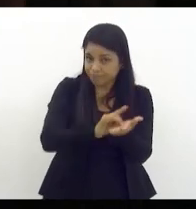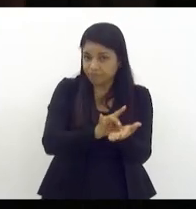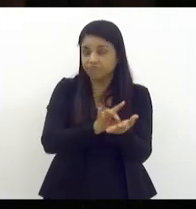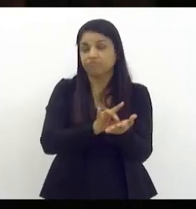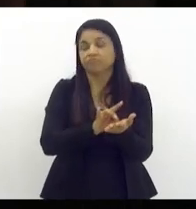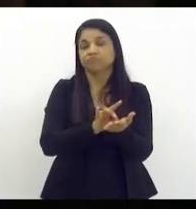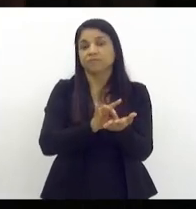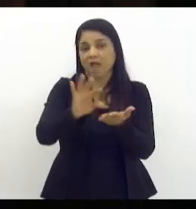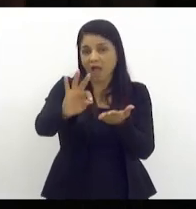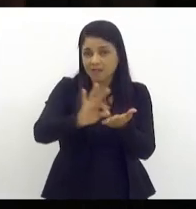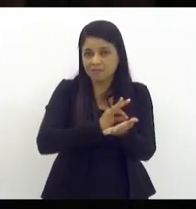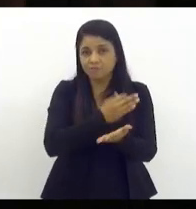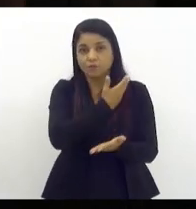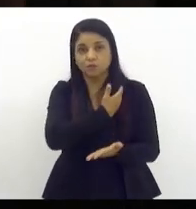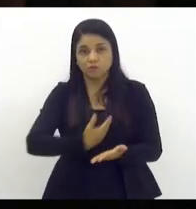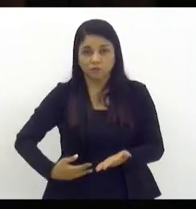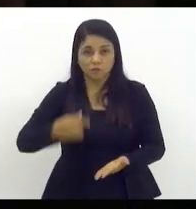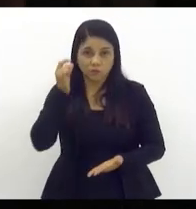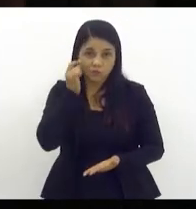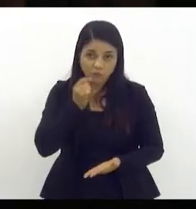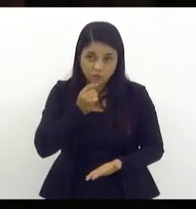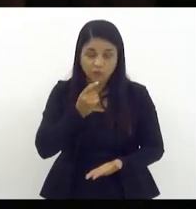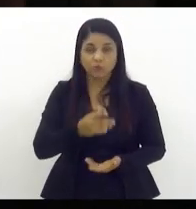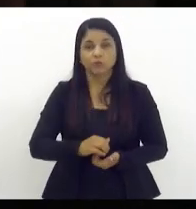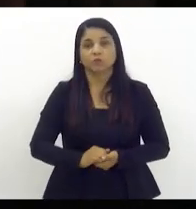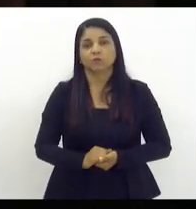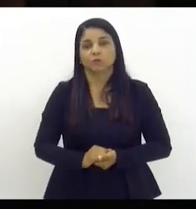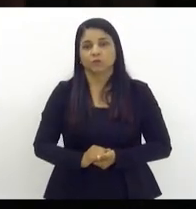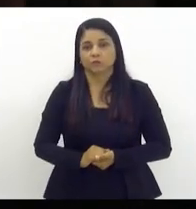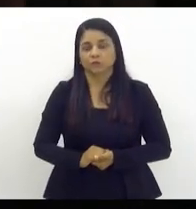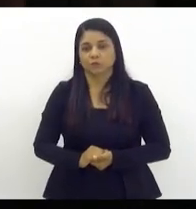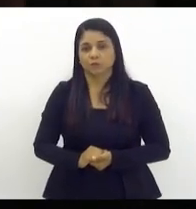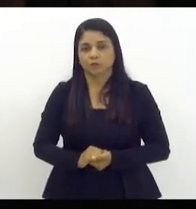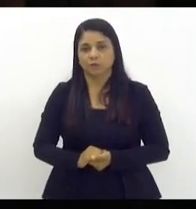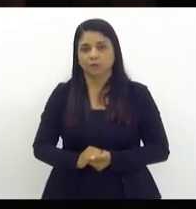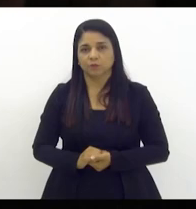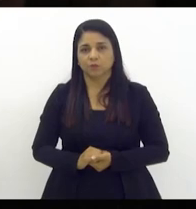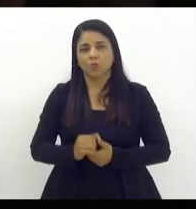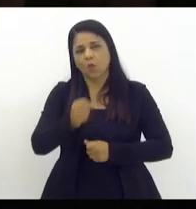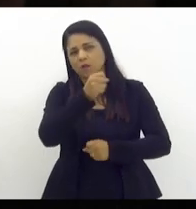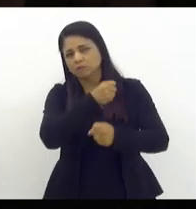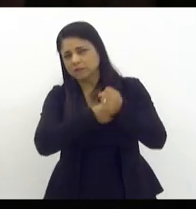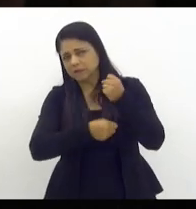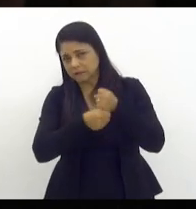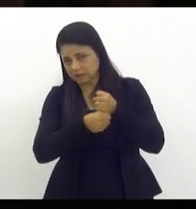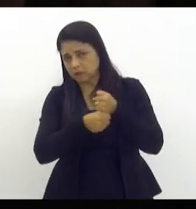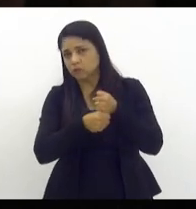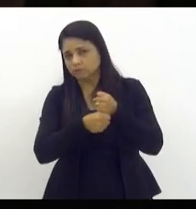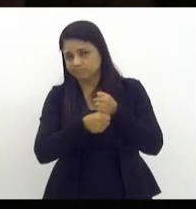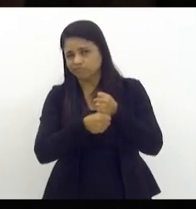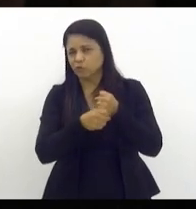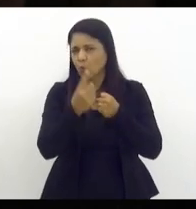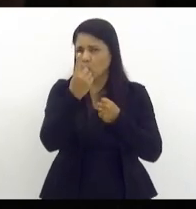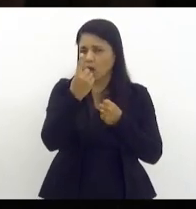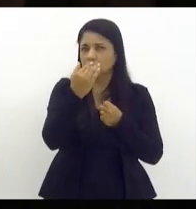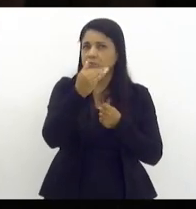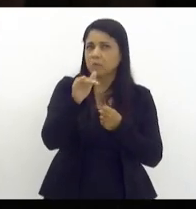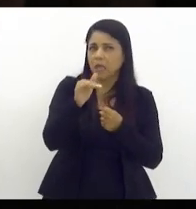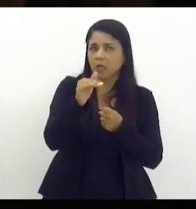governador Cláudio Castro no ano passado, há um ano e meio atrás,